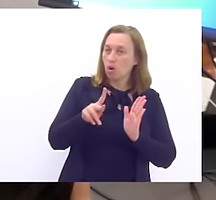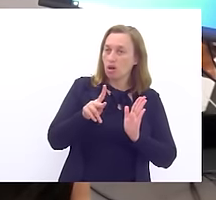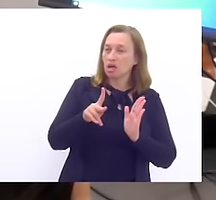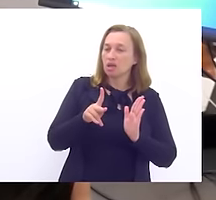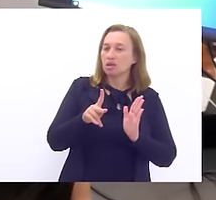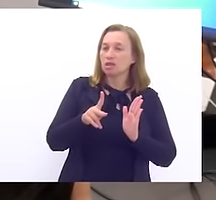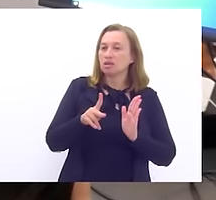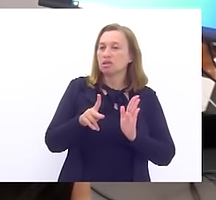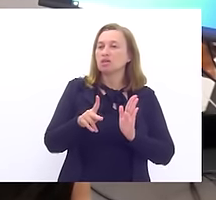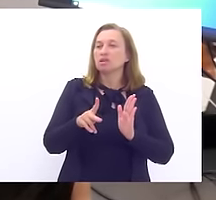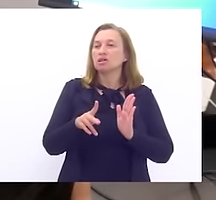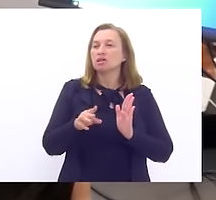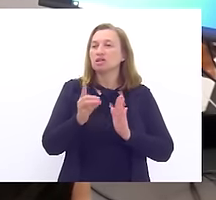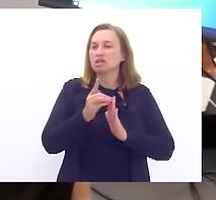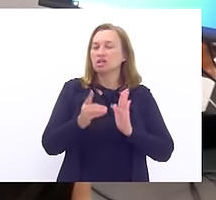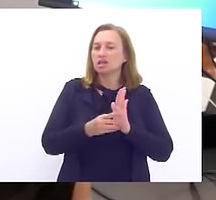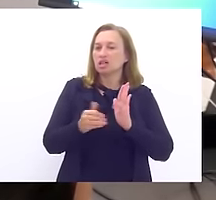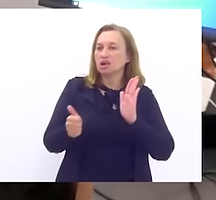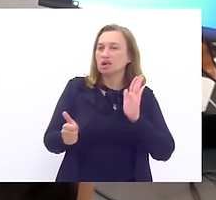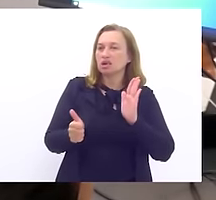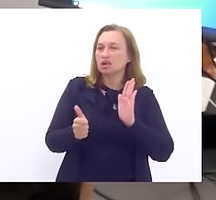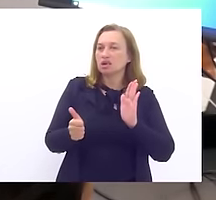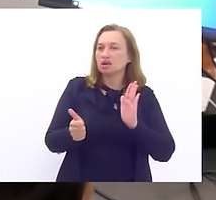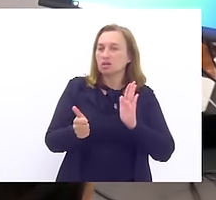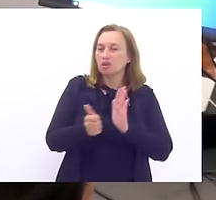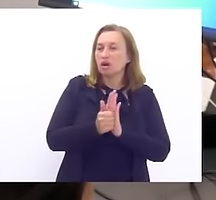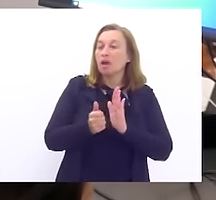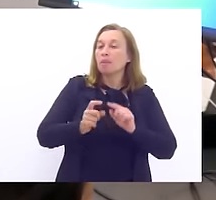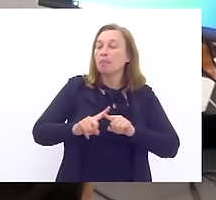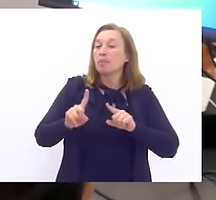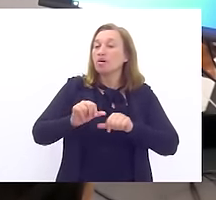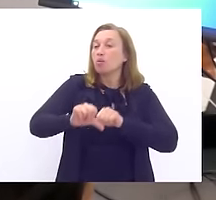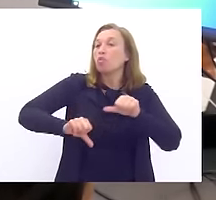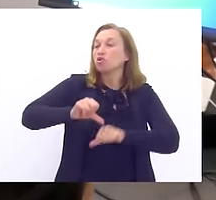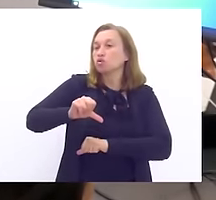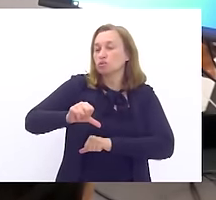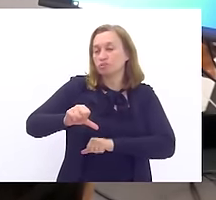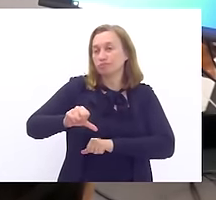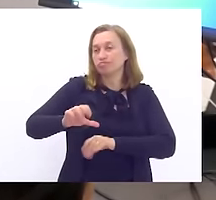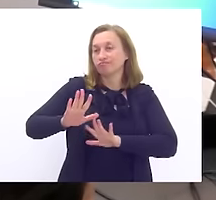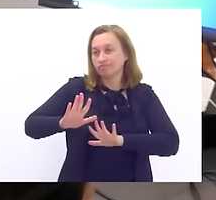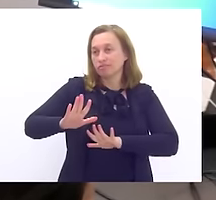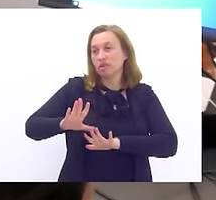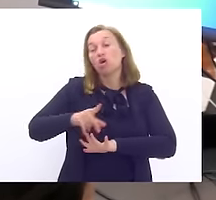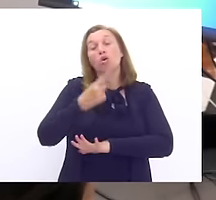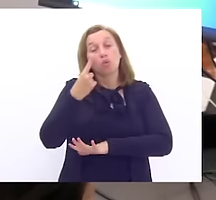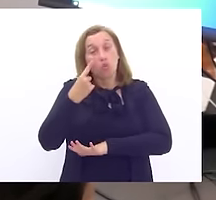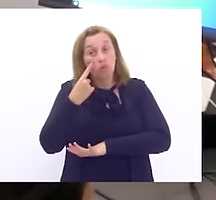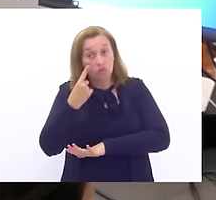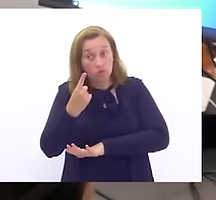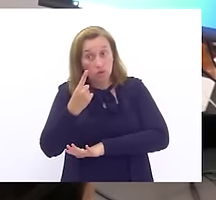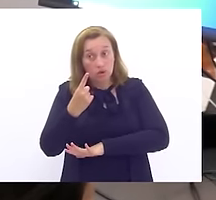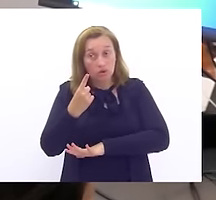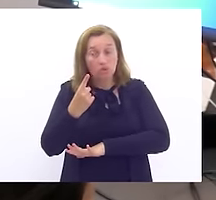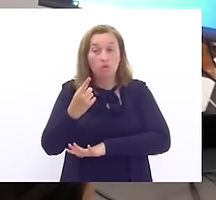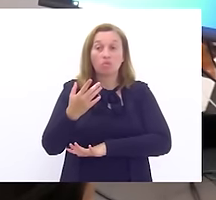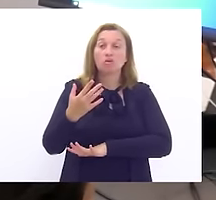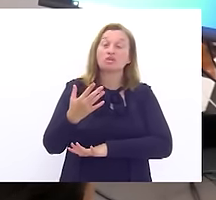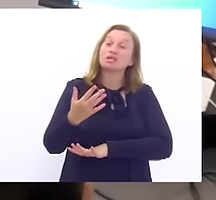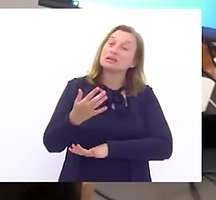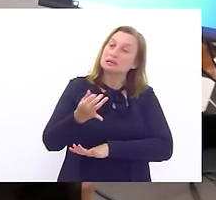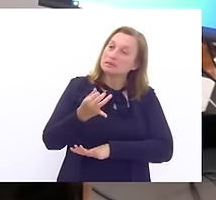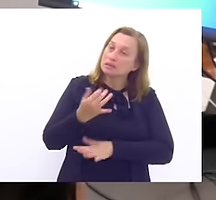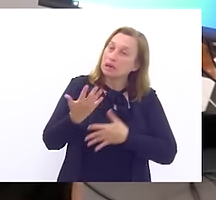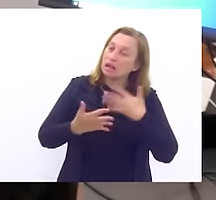de tanto seguro ela mudou totalmente o seu intuito E aí o senhor estiver o prazer ou